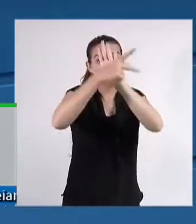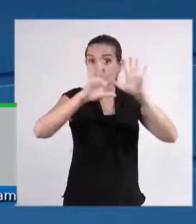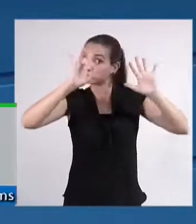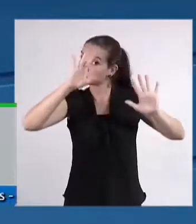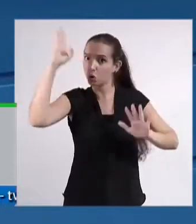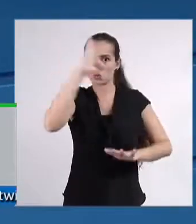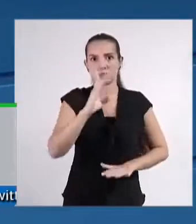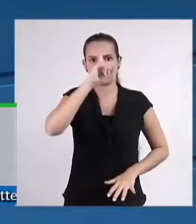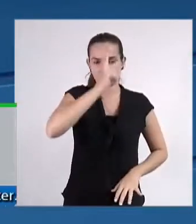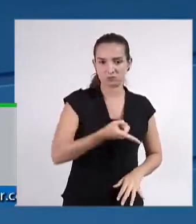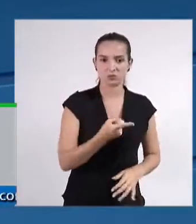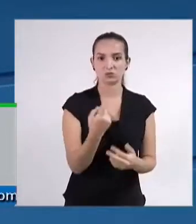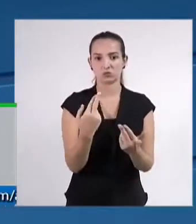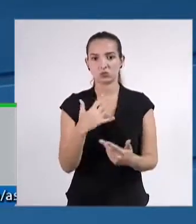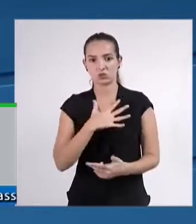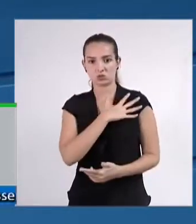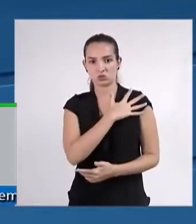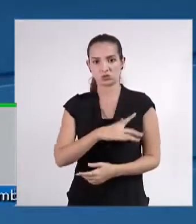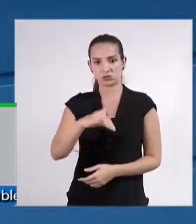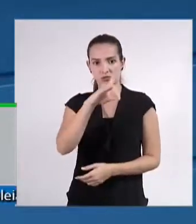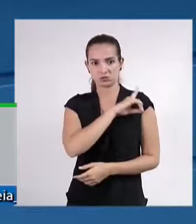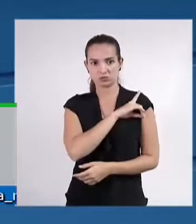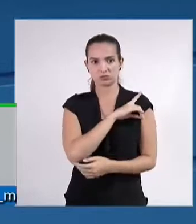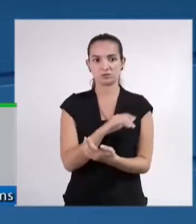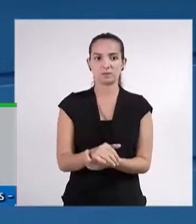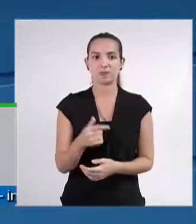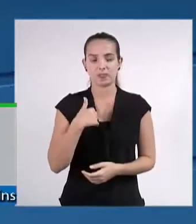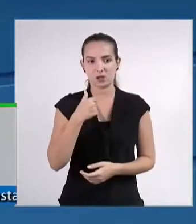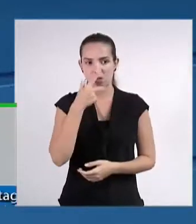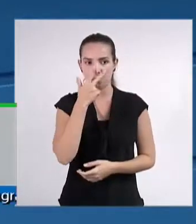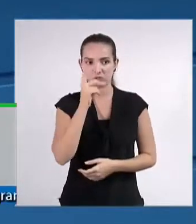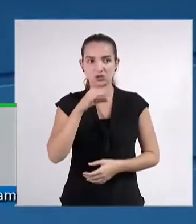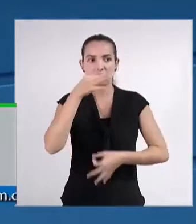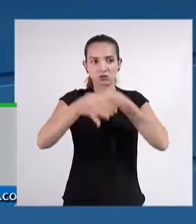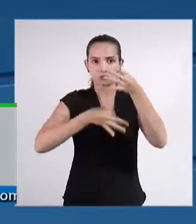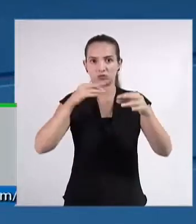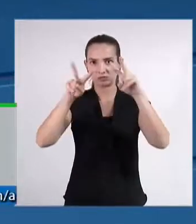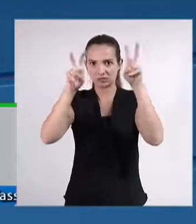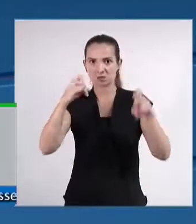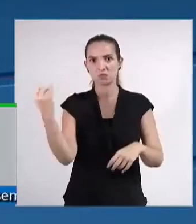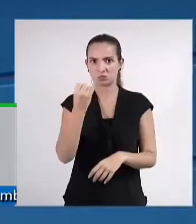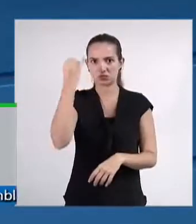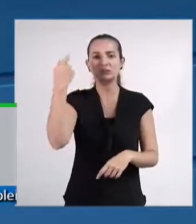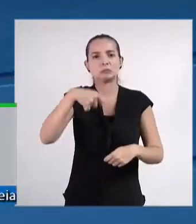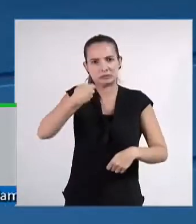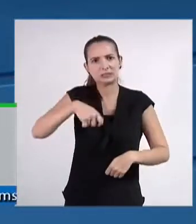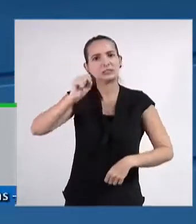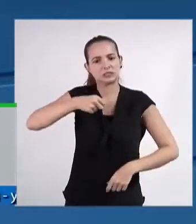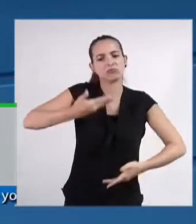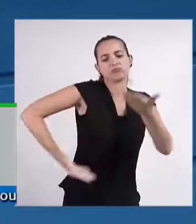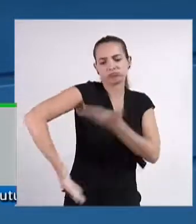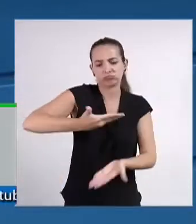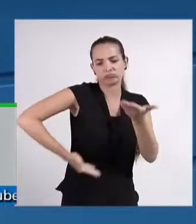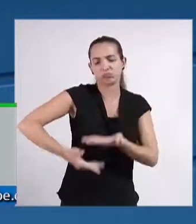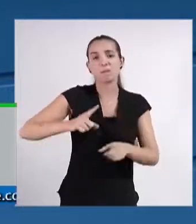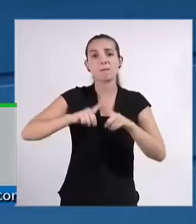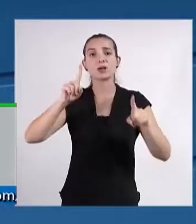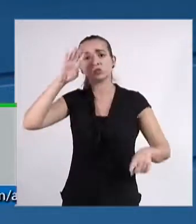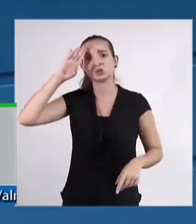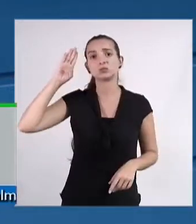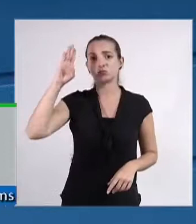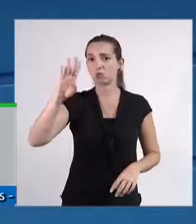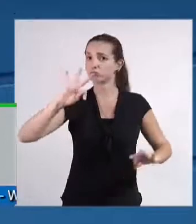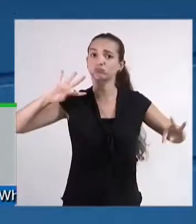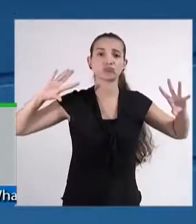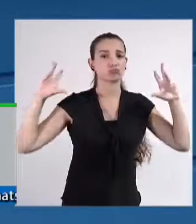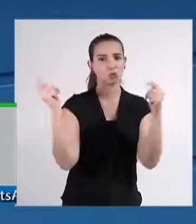disse o colega Coronel Davi. E isso eu acho que é um tema muito importante, tem que sim ser debatido, mas a questão principal